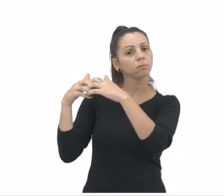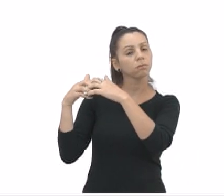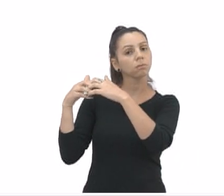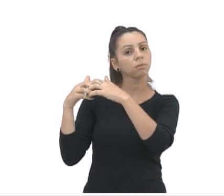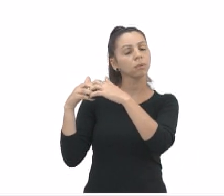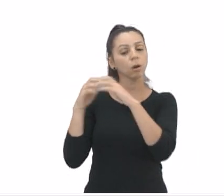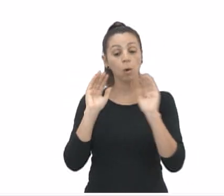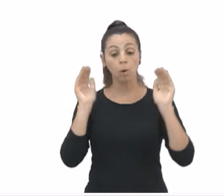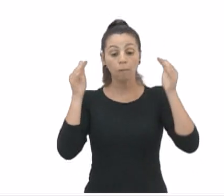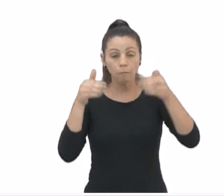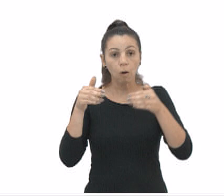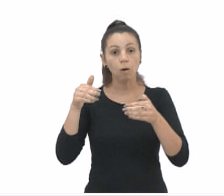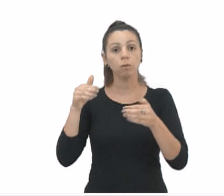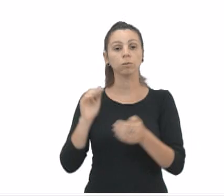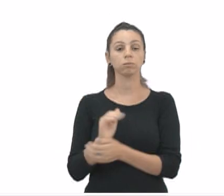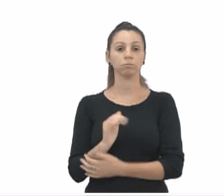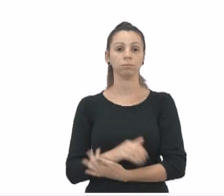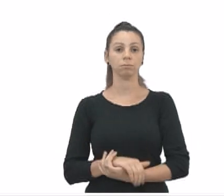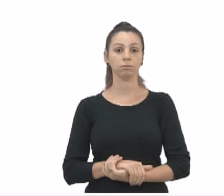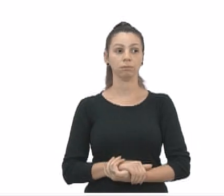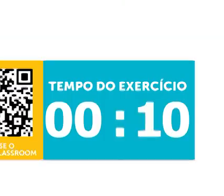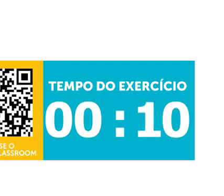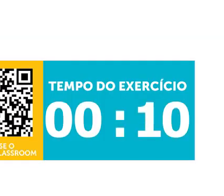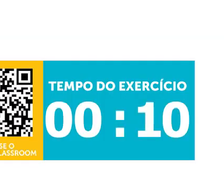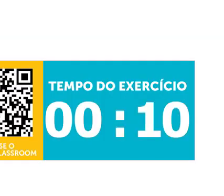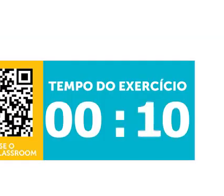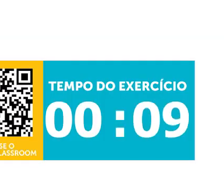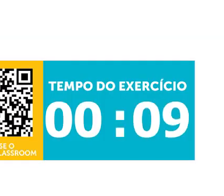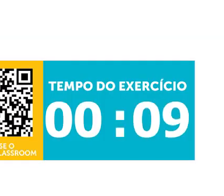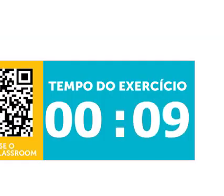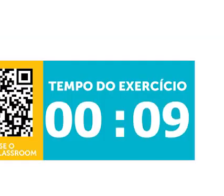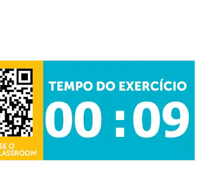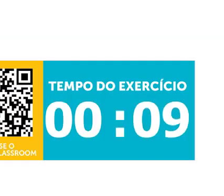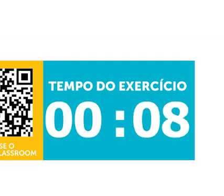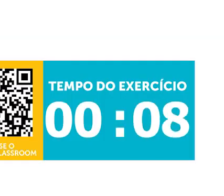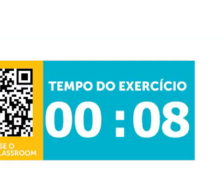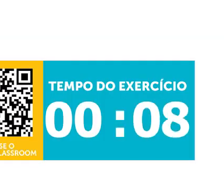sobre foco narrativo, sobre narrador. Vamos lá.